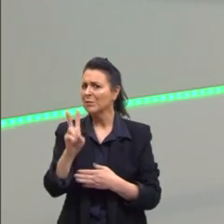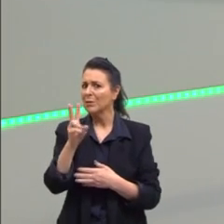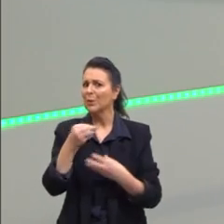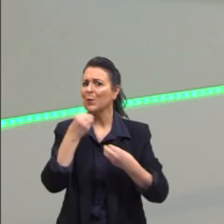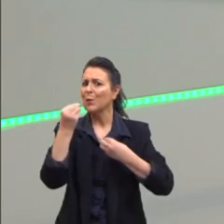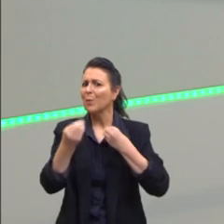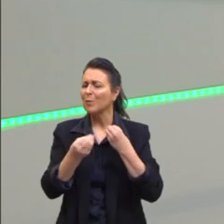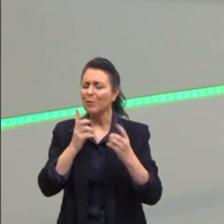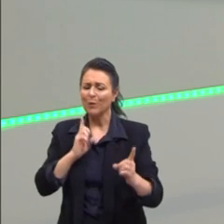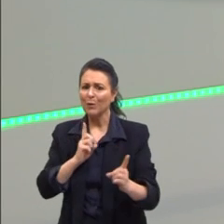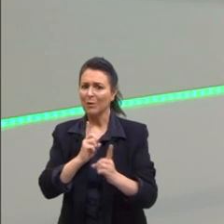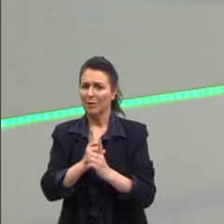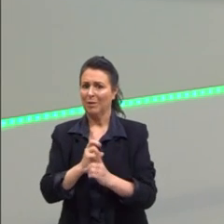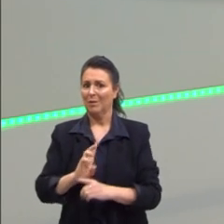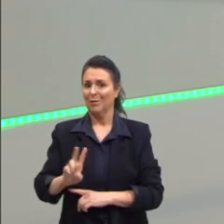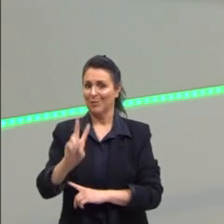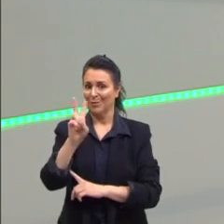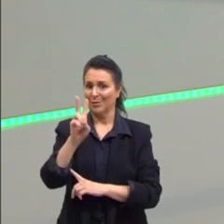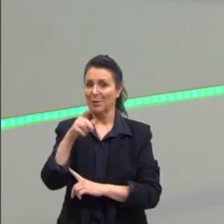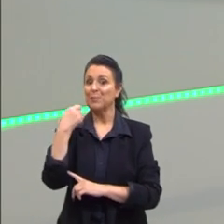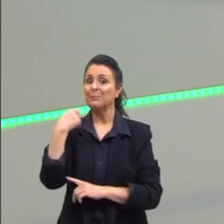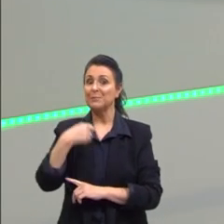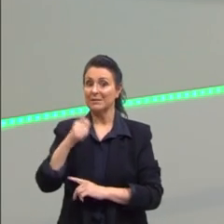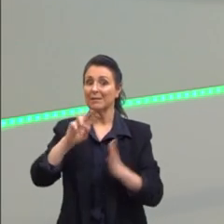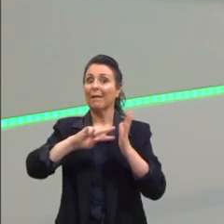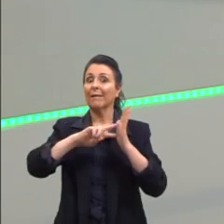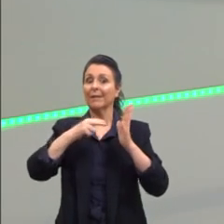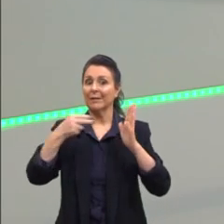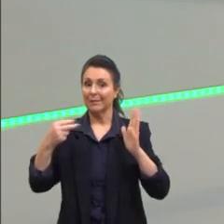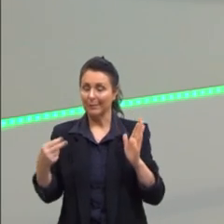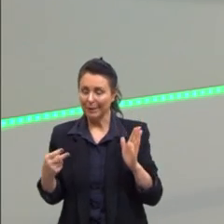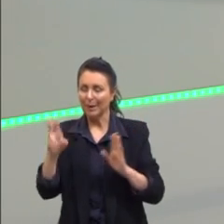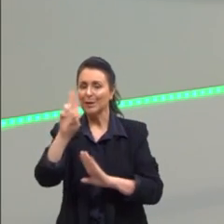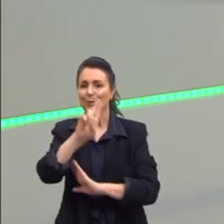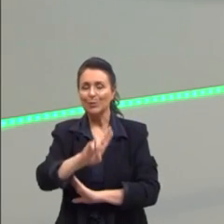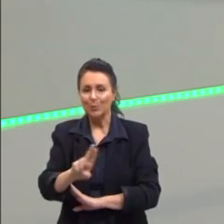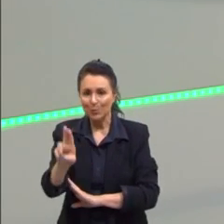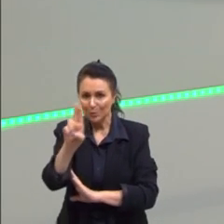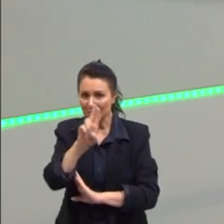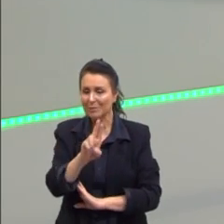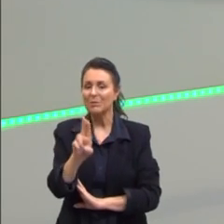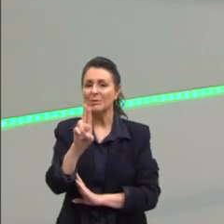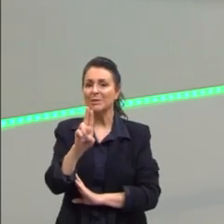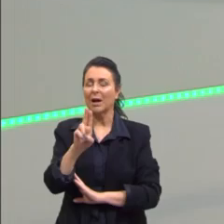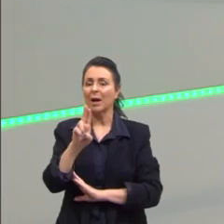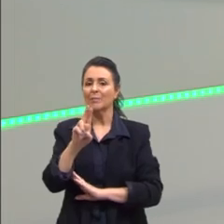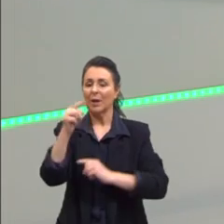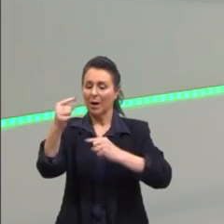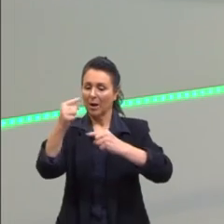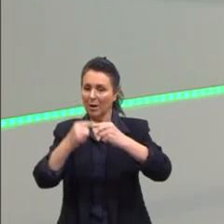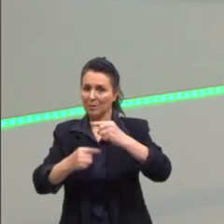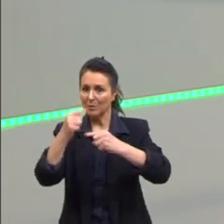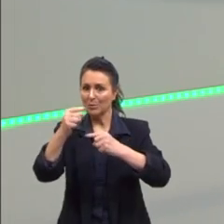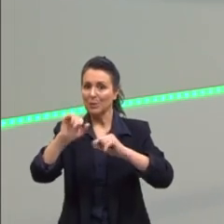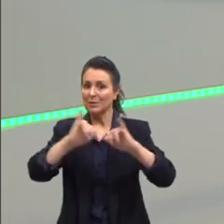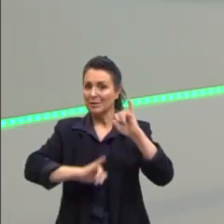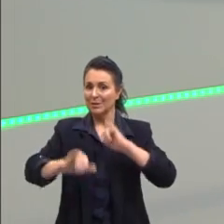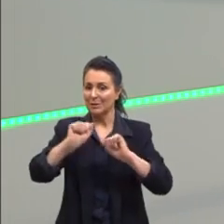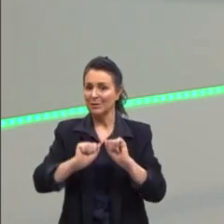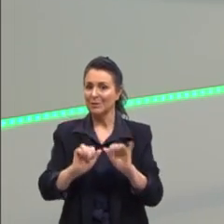como que eu vou chegar nos valores eu preciso interpretar e utilizar as as proporções estequiométricas